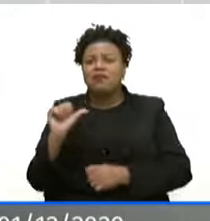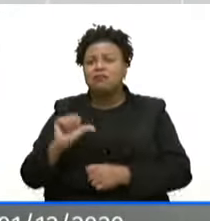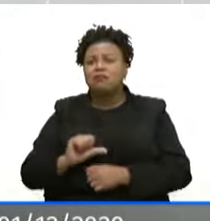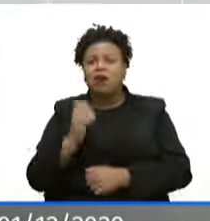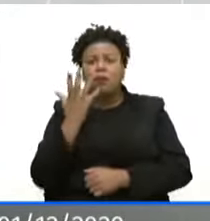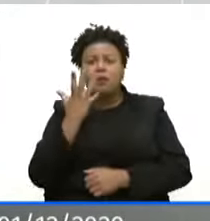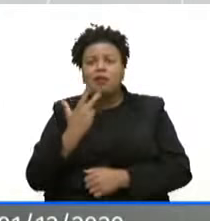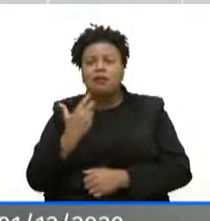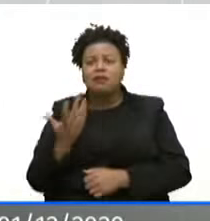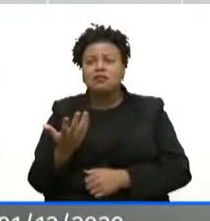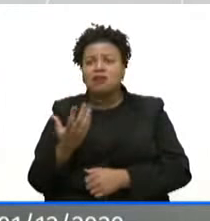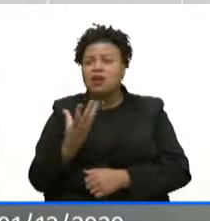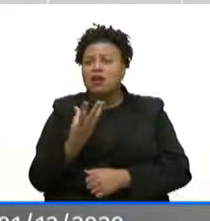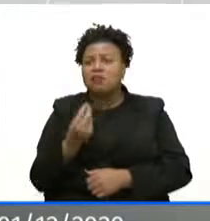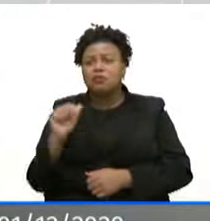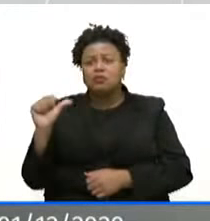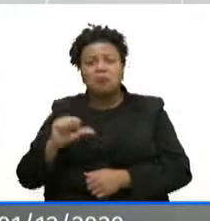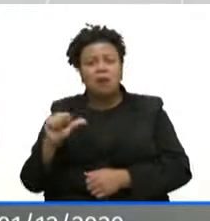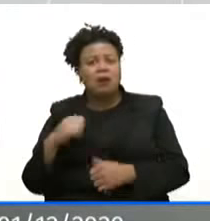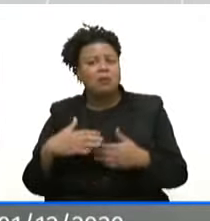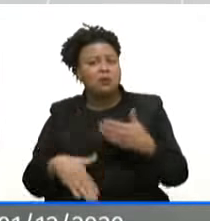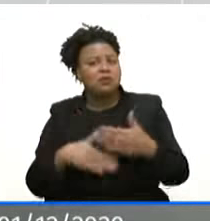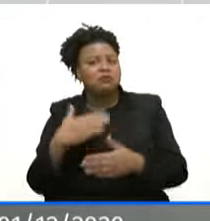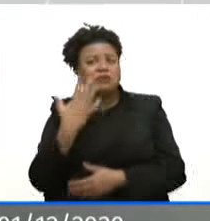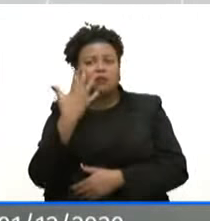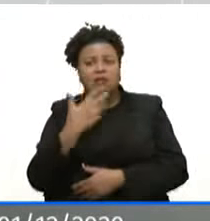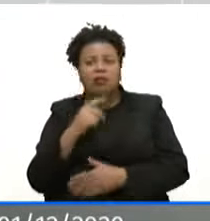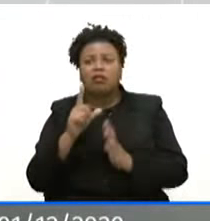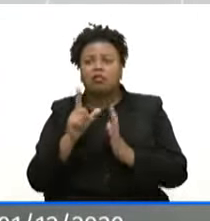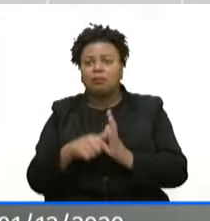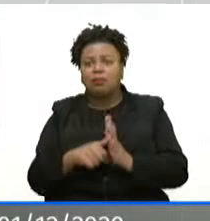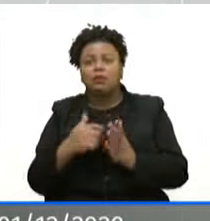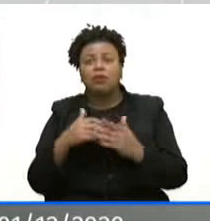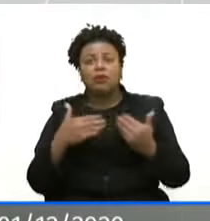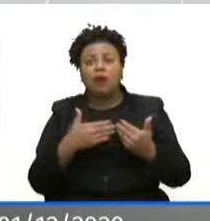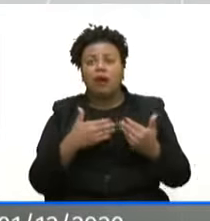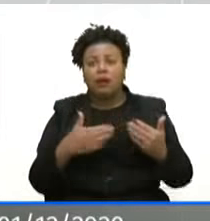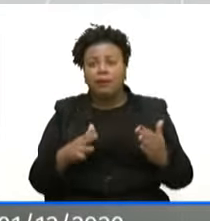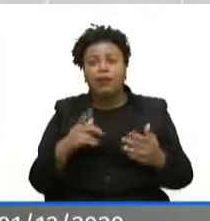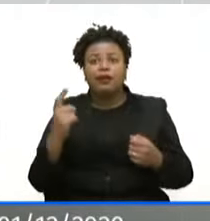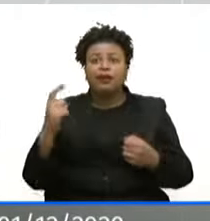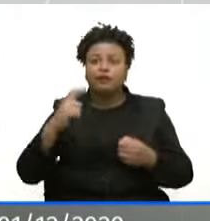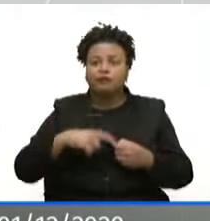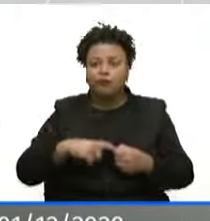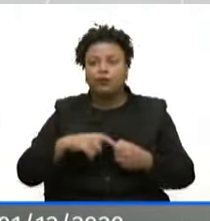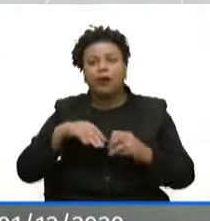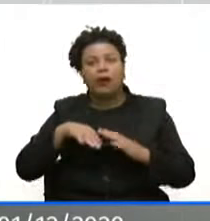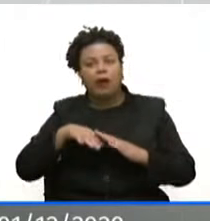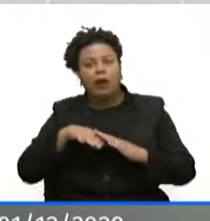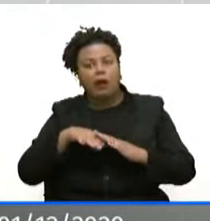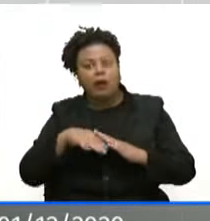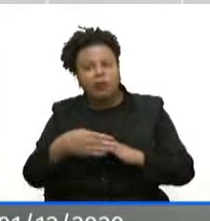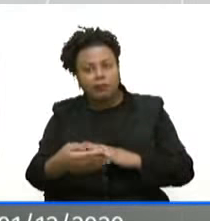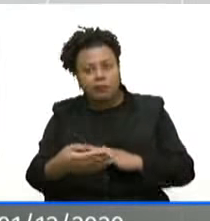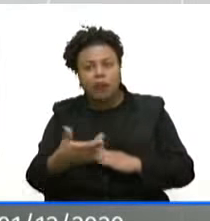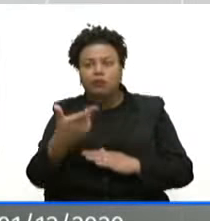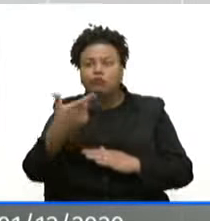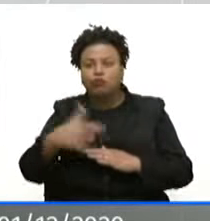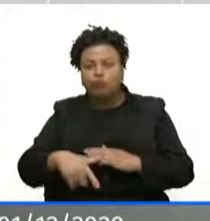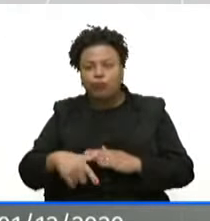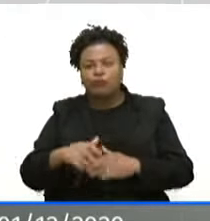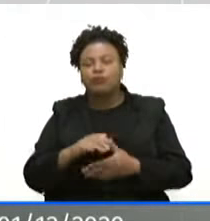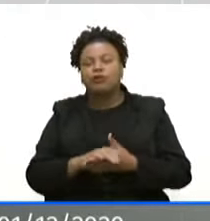para as crianças, muito mal para o desenvolvimento da criança, que depois, quando abrir, vai ter que voltar tudo de novo, ter uma nova